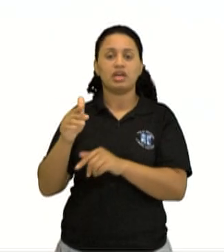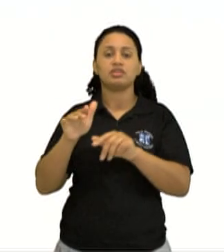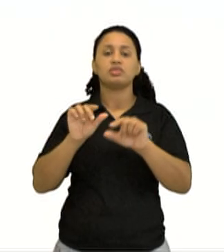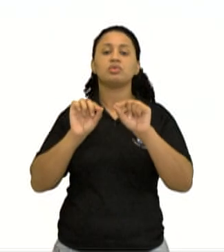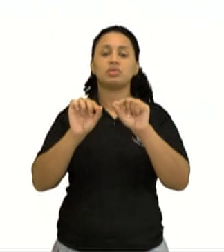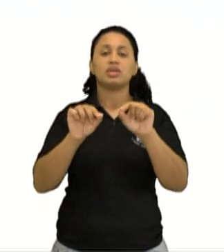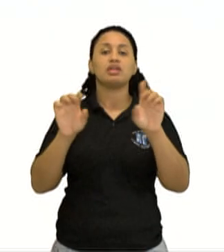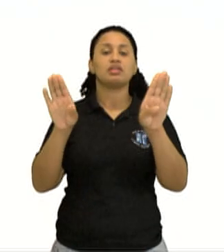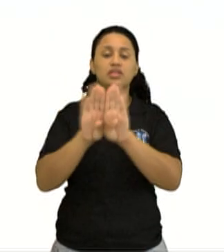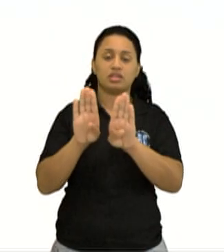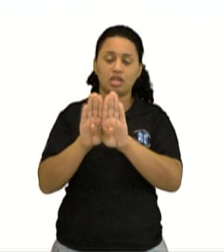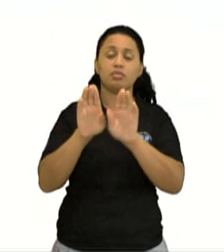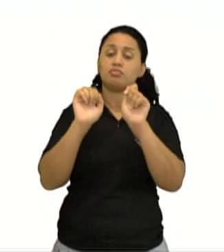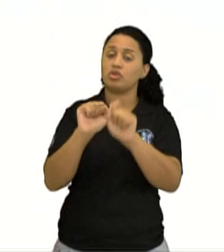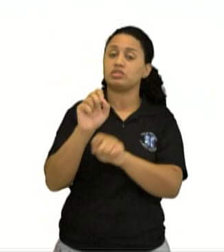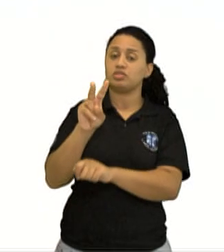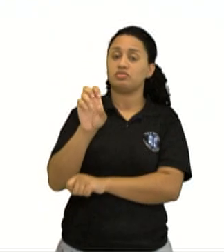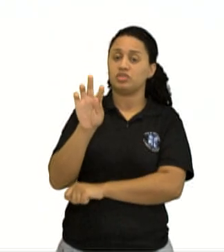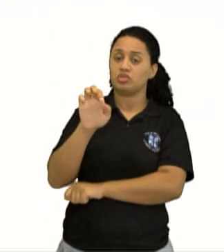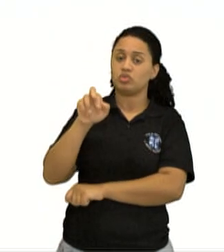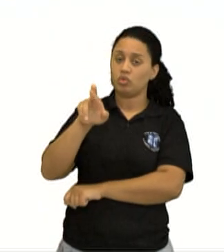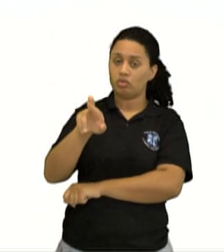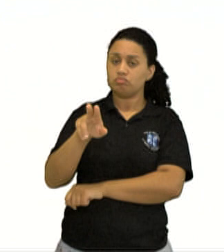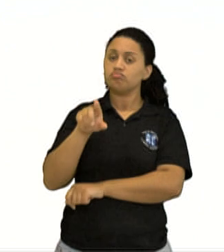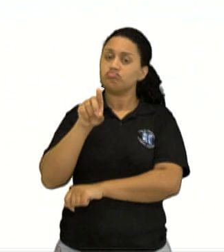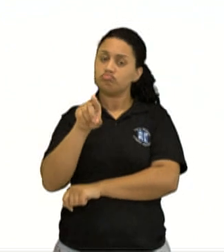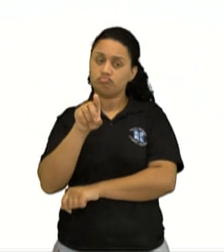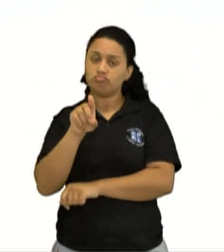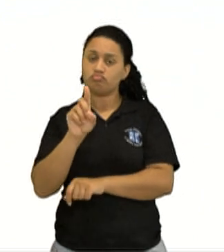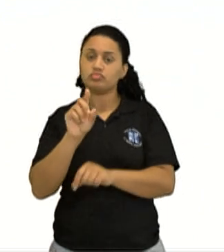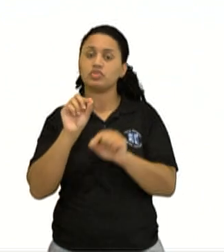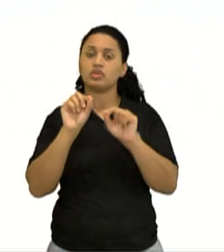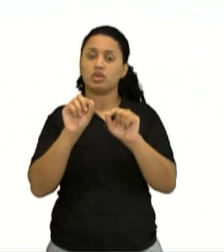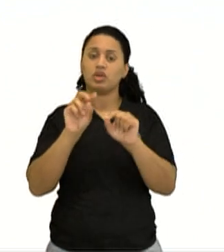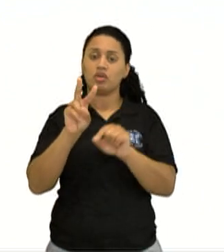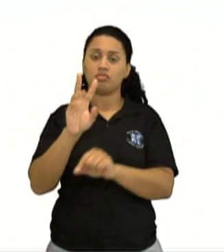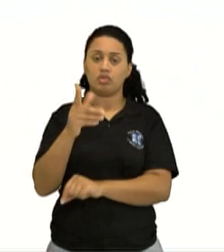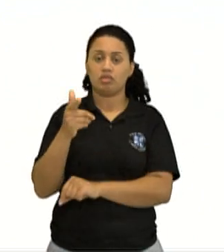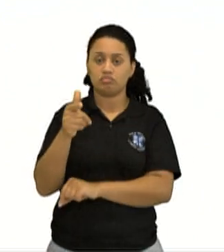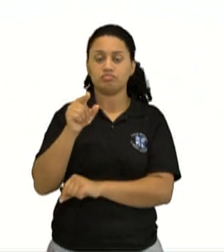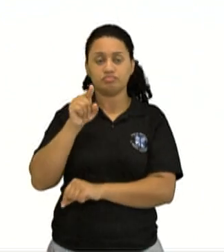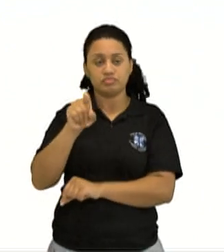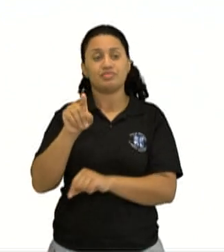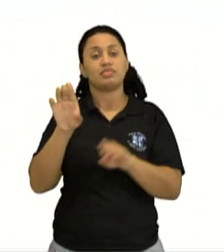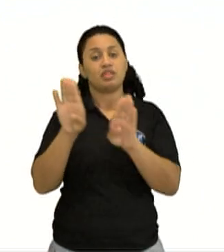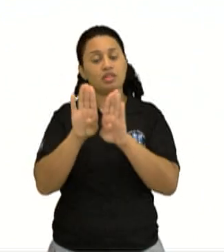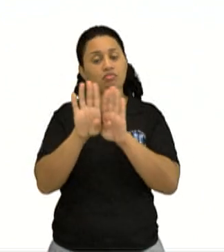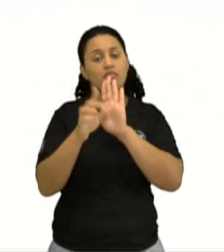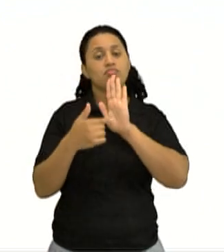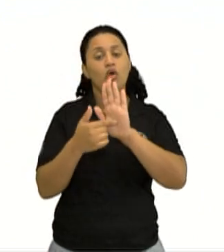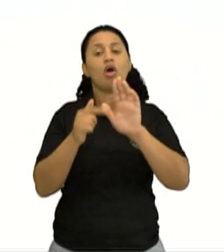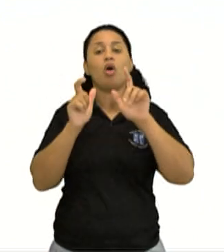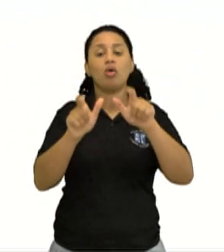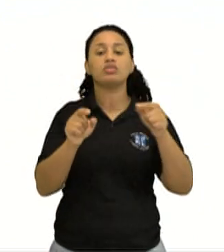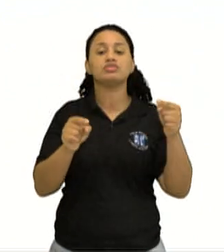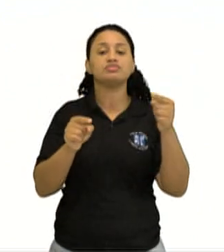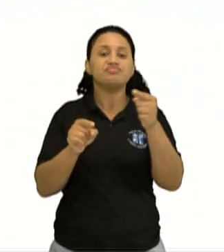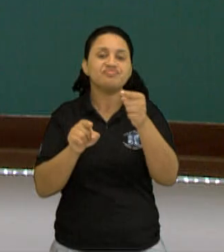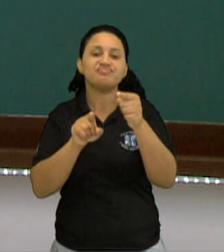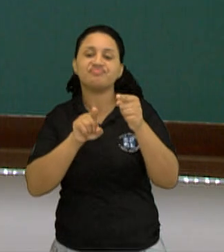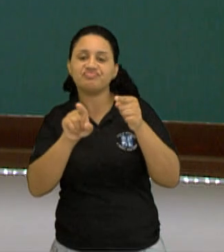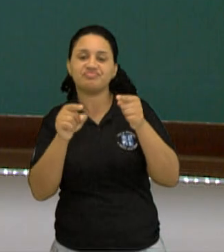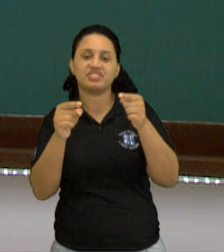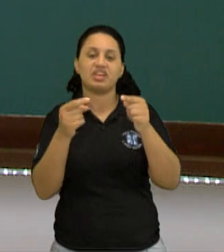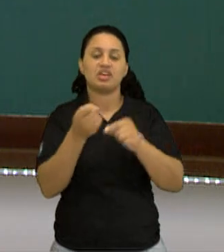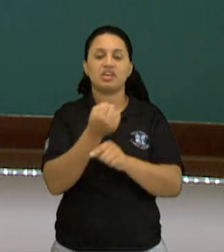movimento também é um vetor. E esse vetor, velocidade, é ele que define também a direção e o sentido da quantidade